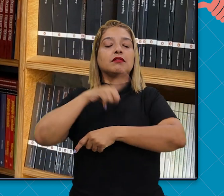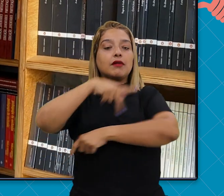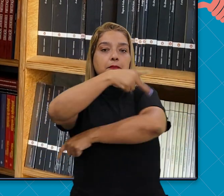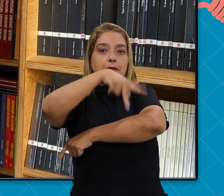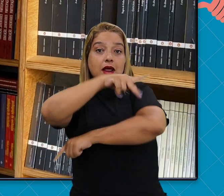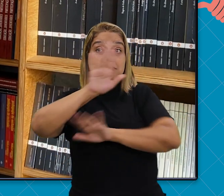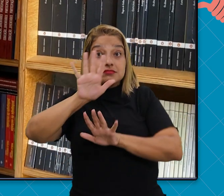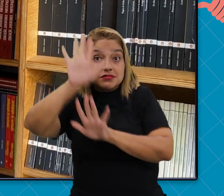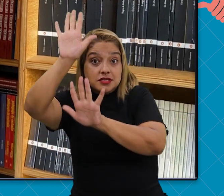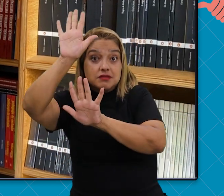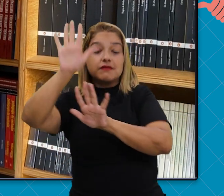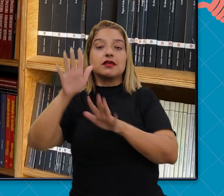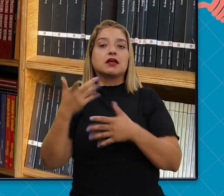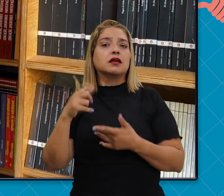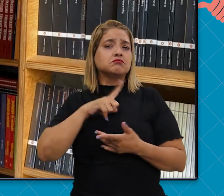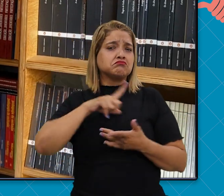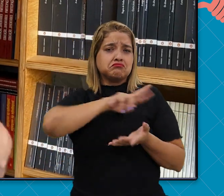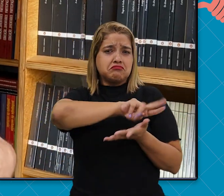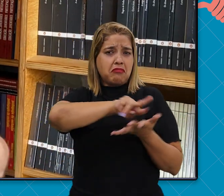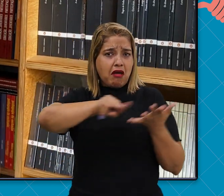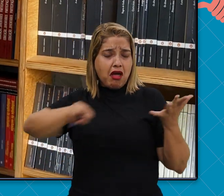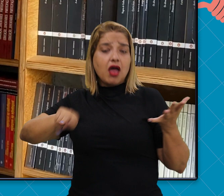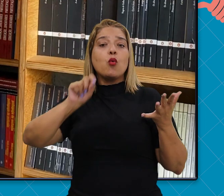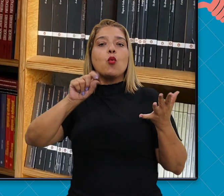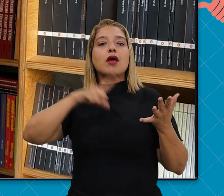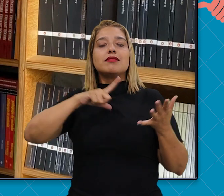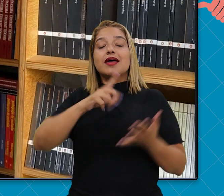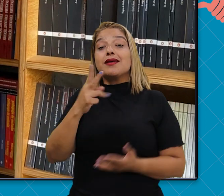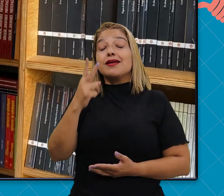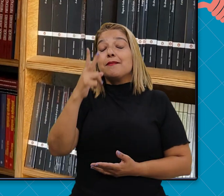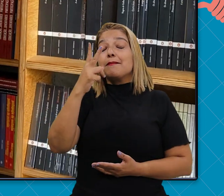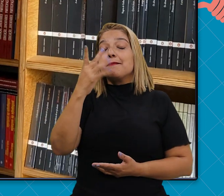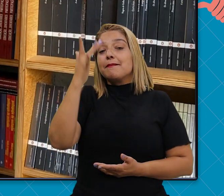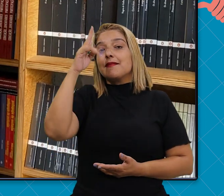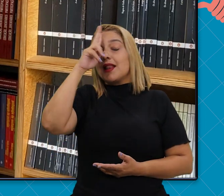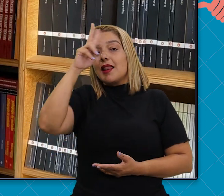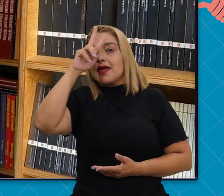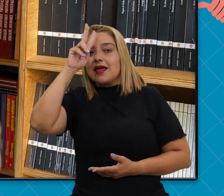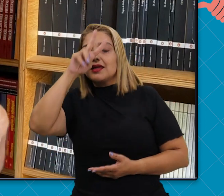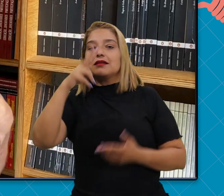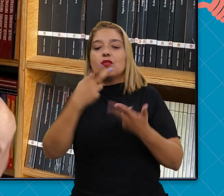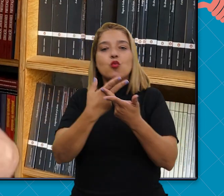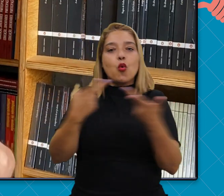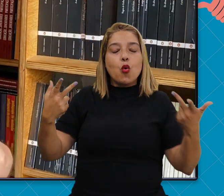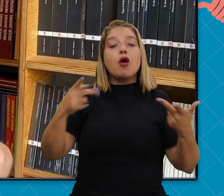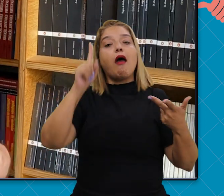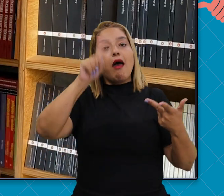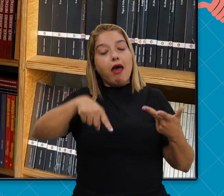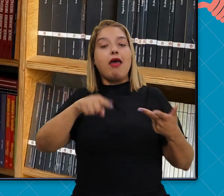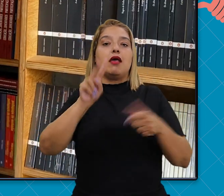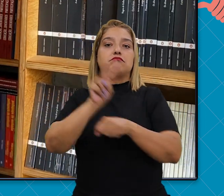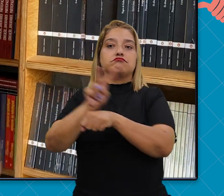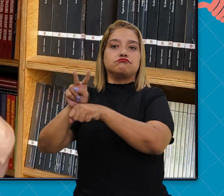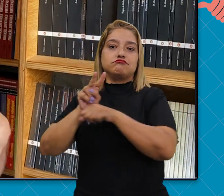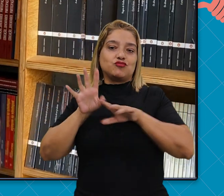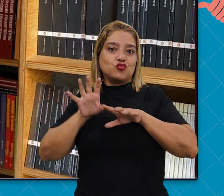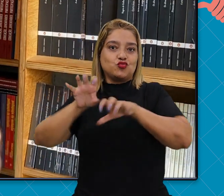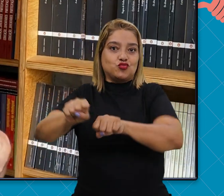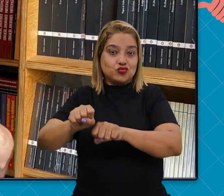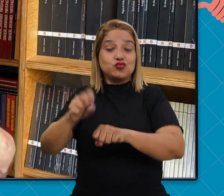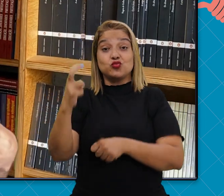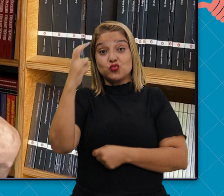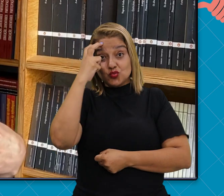cívica, que podem ser lugares de memória considerados patrimônio cultural, porque eles são referências para esse grupo